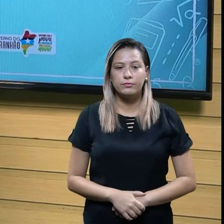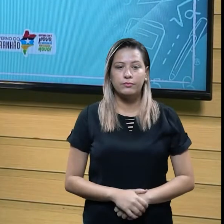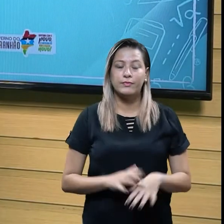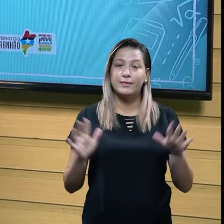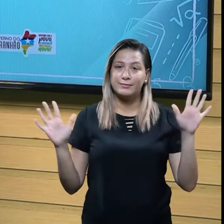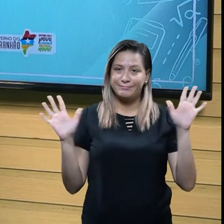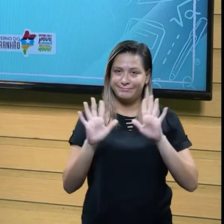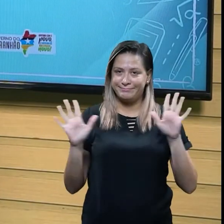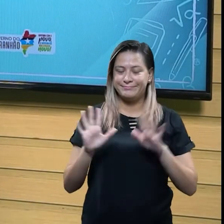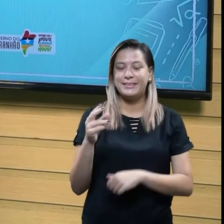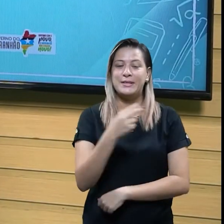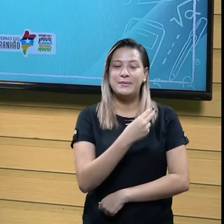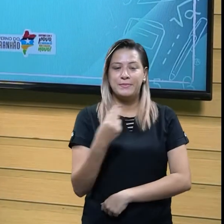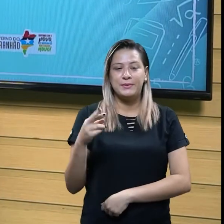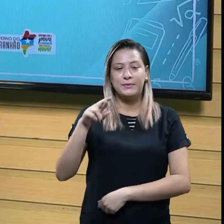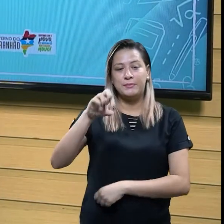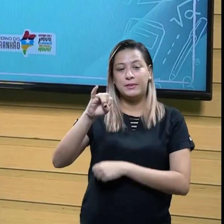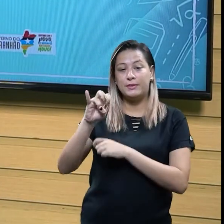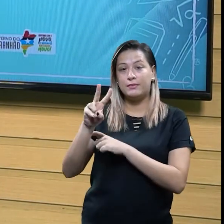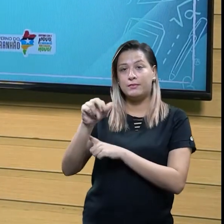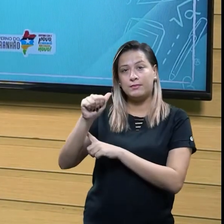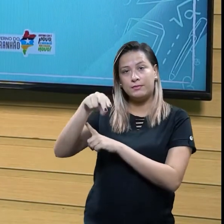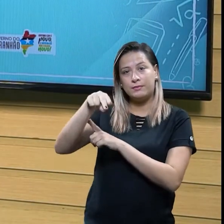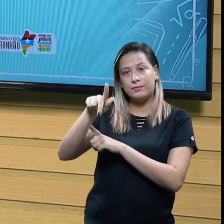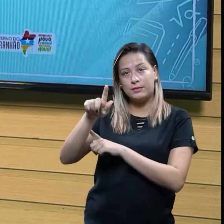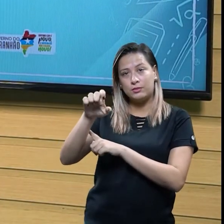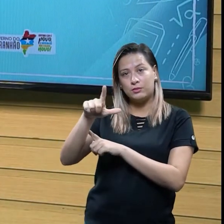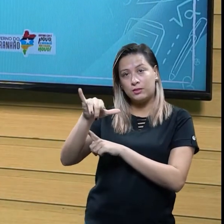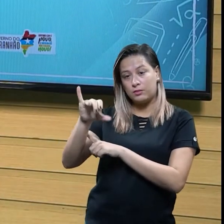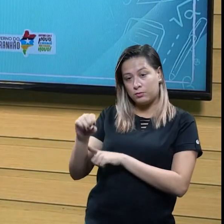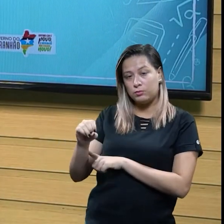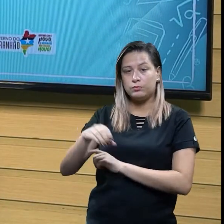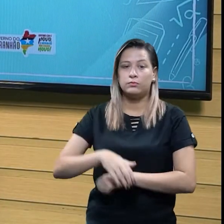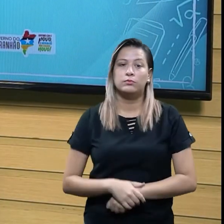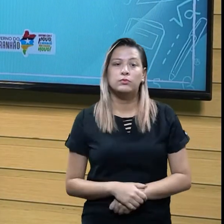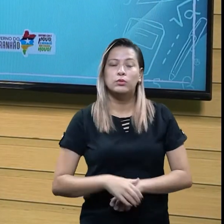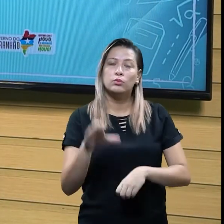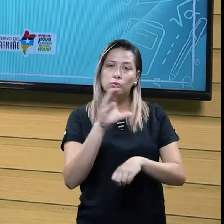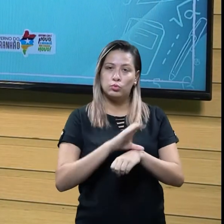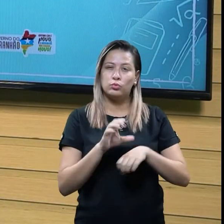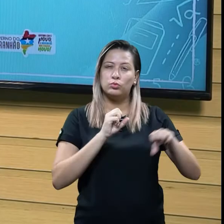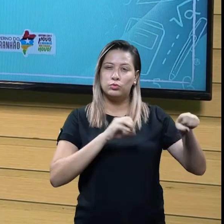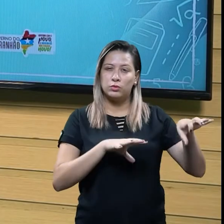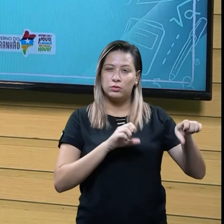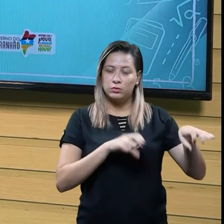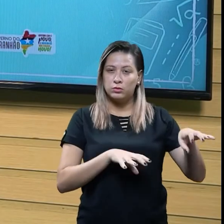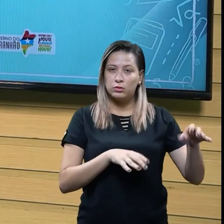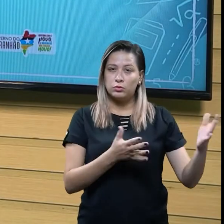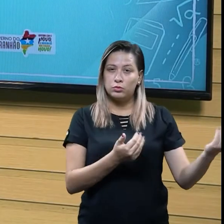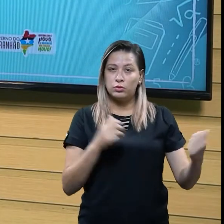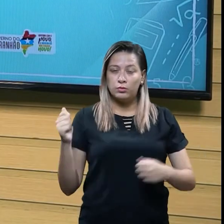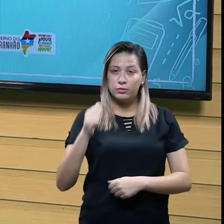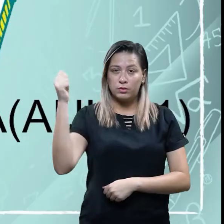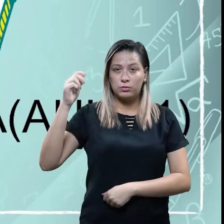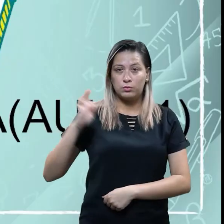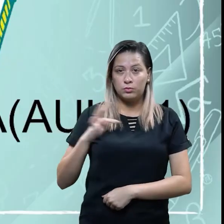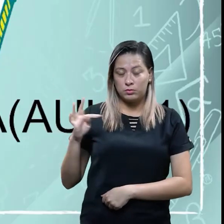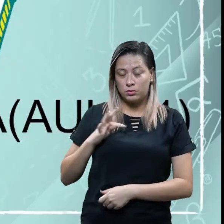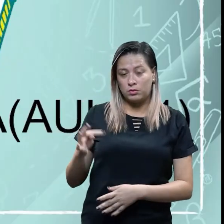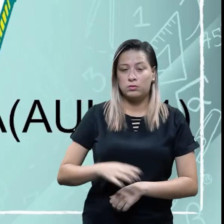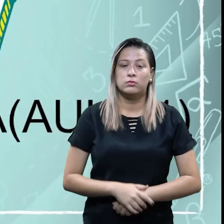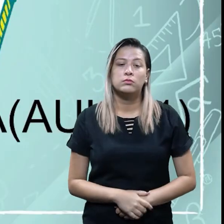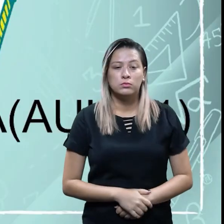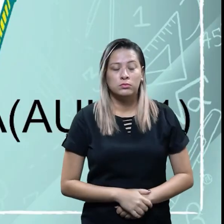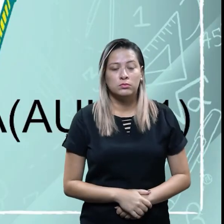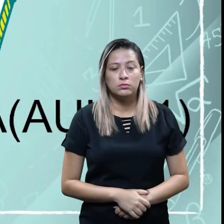Turma, eu sou o professor Rivangélio, tá? Para o nosso curso EJA-EAD de Eletrotécnica, eu